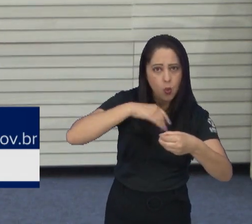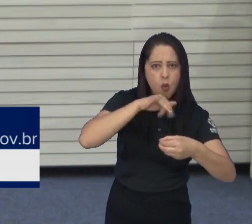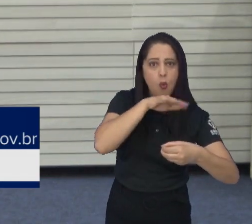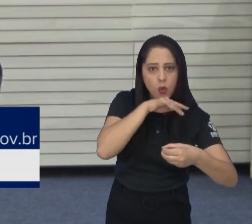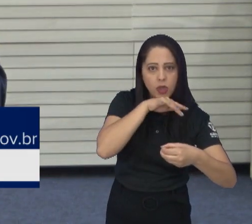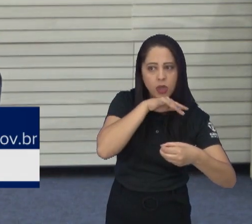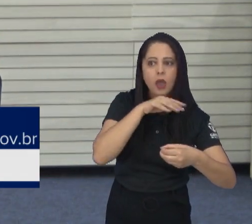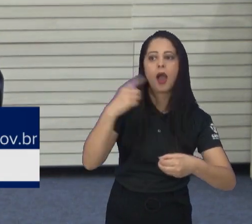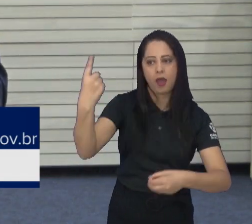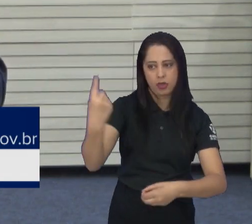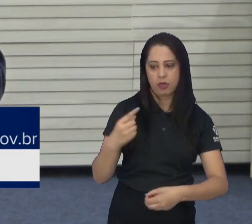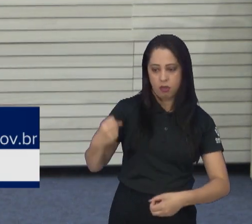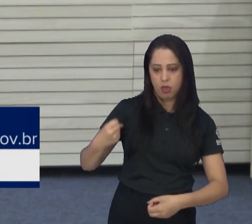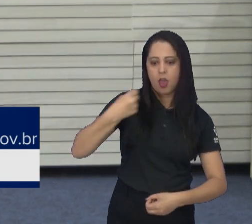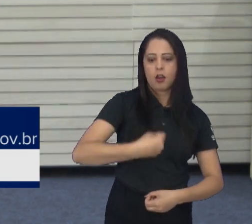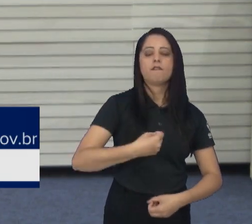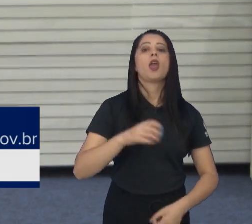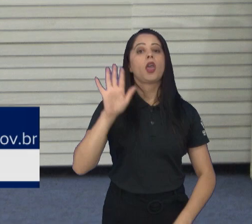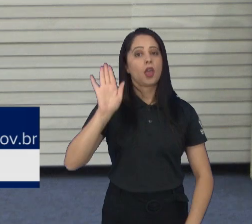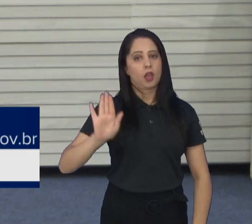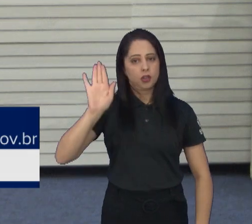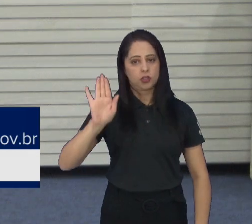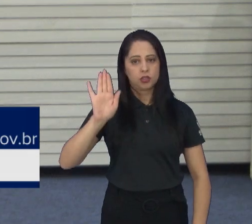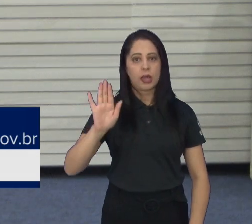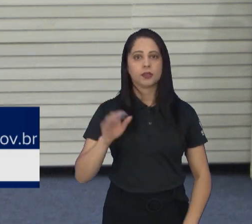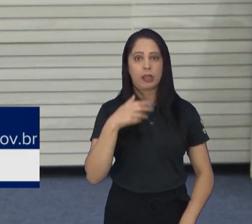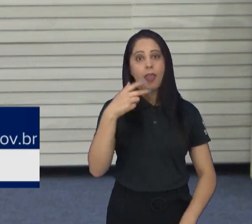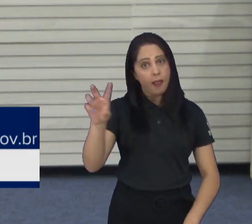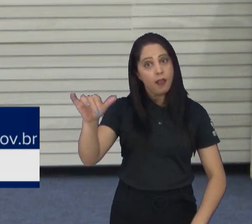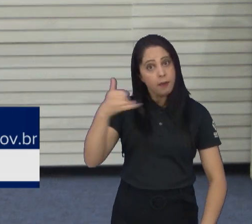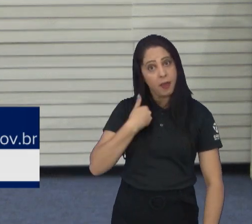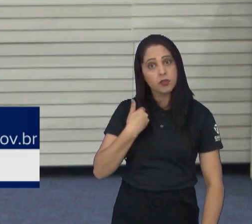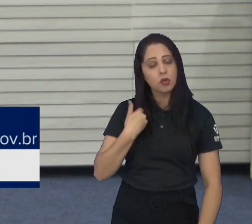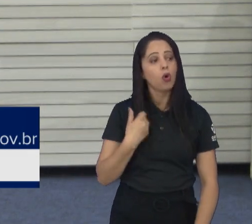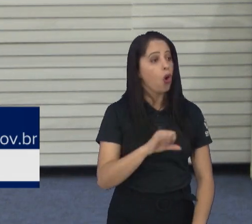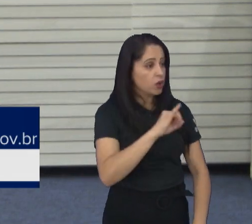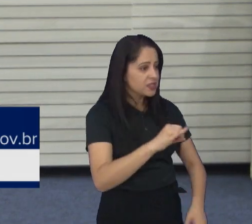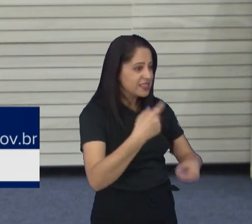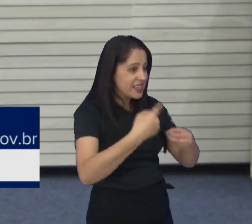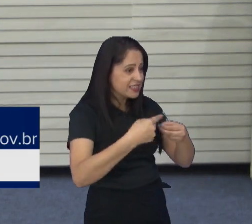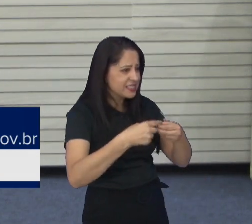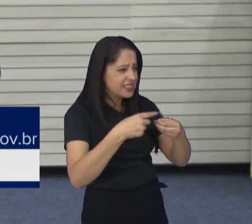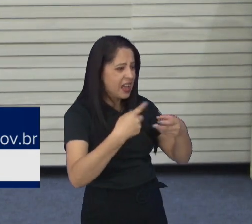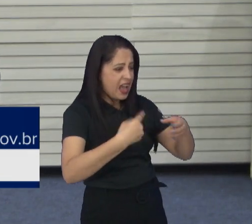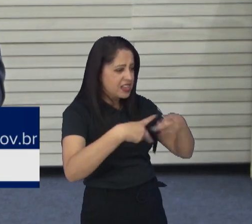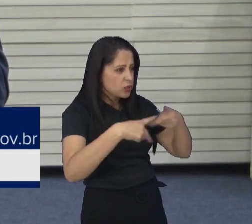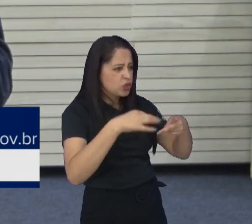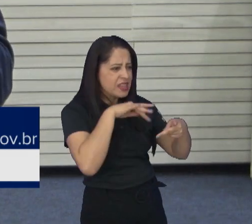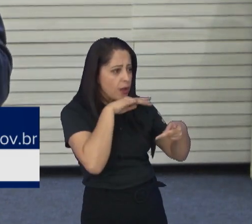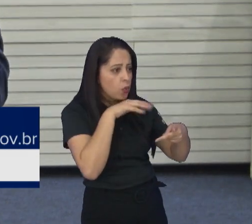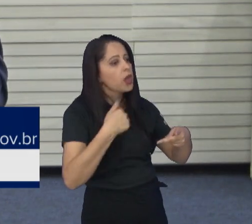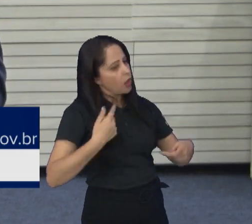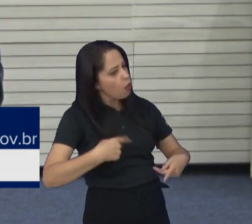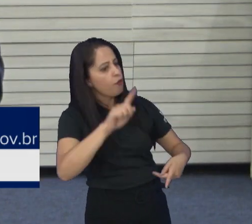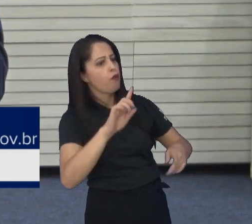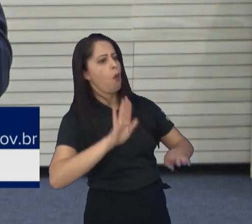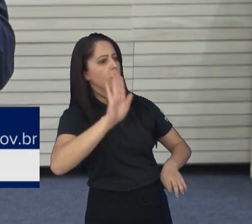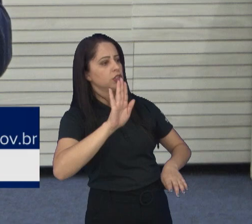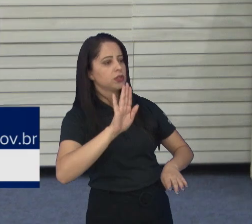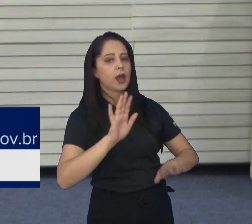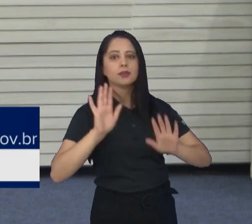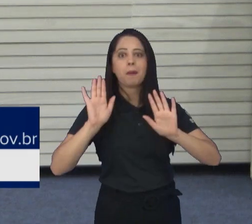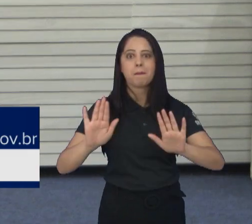Falou, olhando nos meus olhos. Falou, Robertinho, se a cidade estiver mal, eu venho candidato a prefeito. Mas não é o caso que está acontecendo. A cidade está